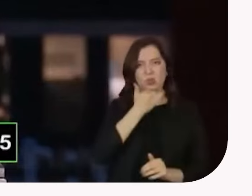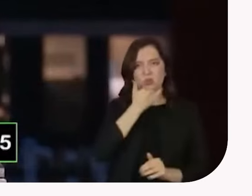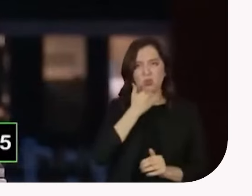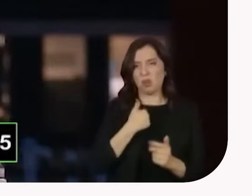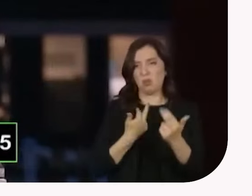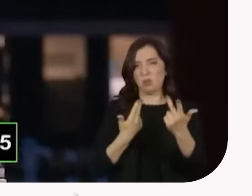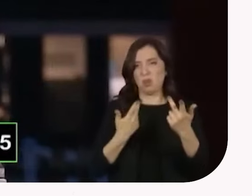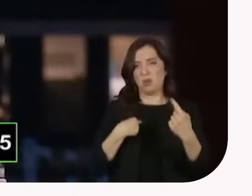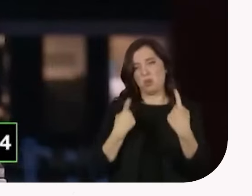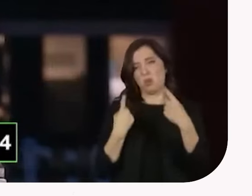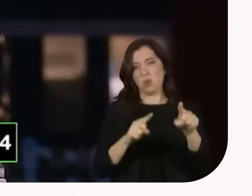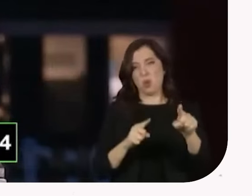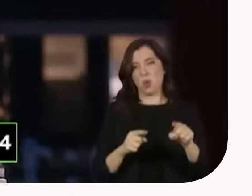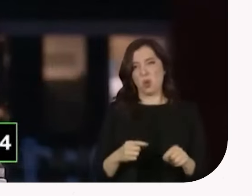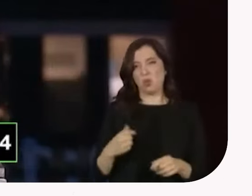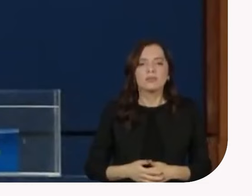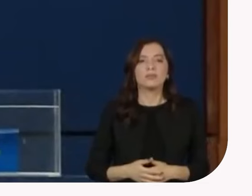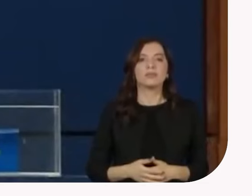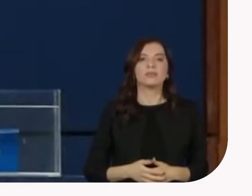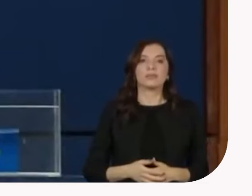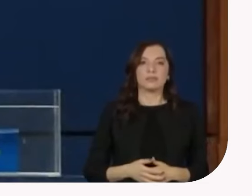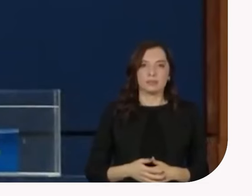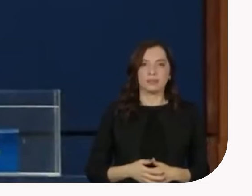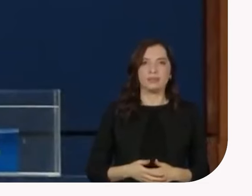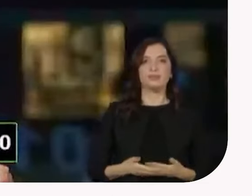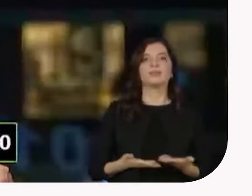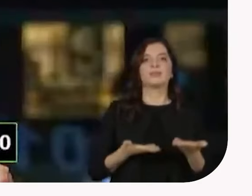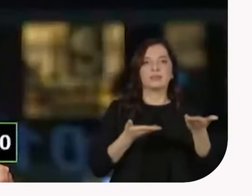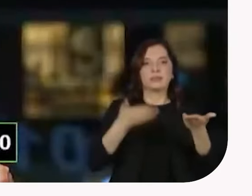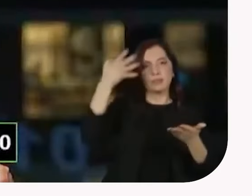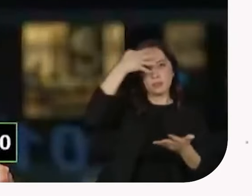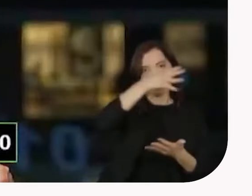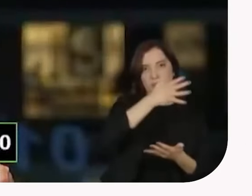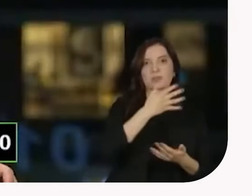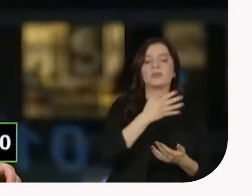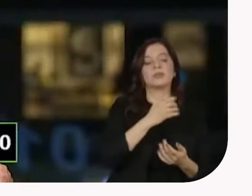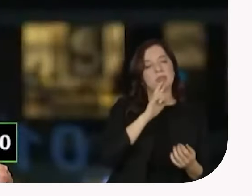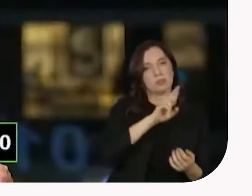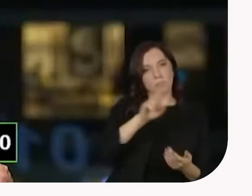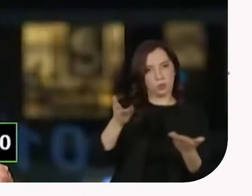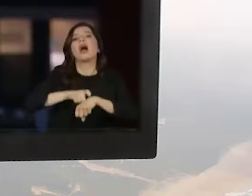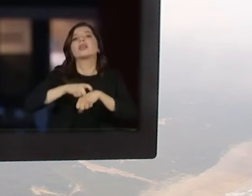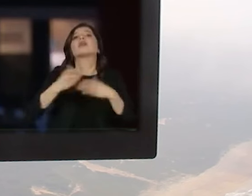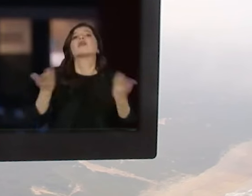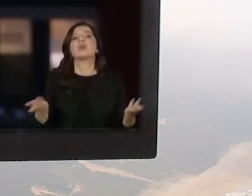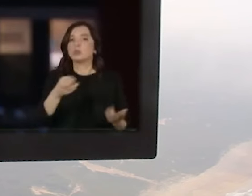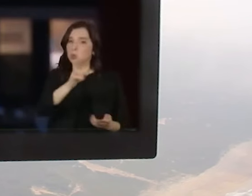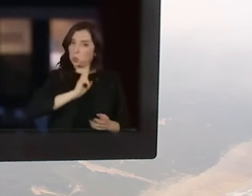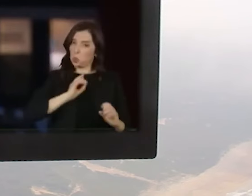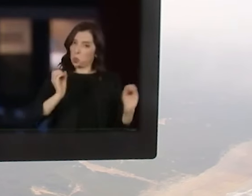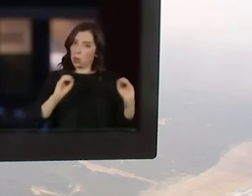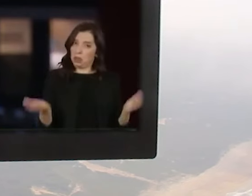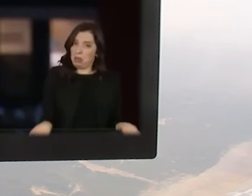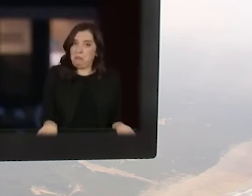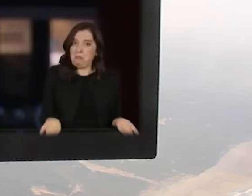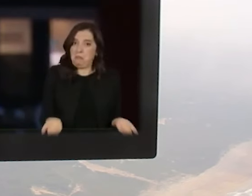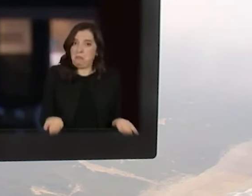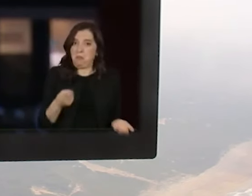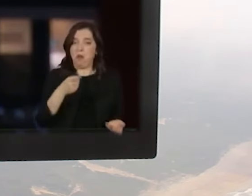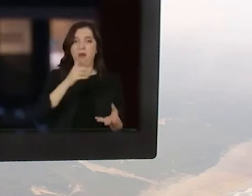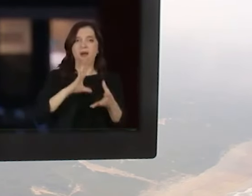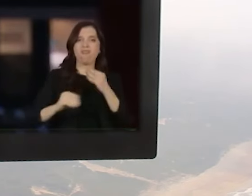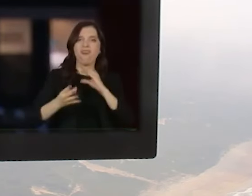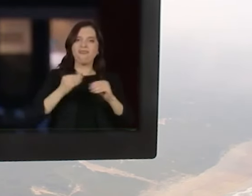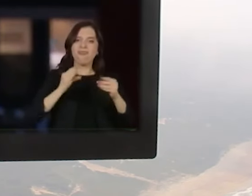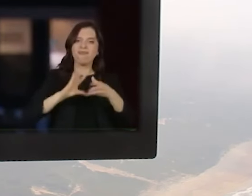Uma coisa espetacular aconteceu no primeiro turno da eleição de São Paulo. Você atravessou o debate esses dias para me dar um